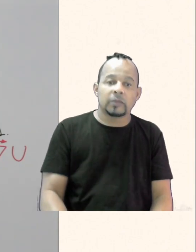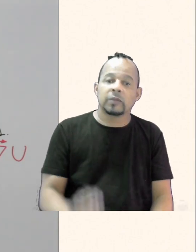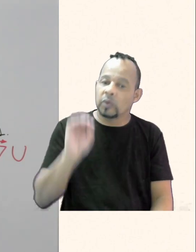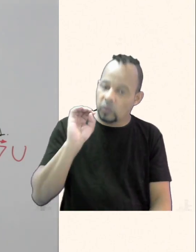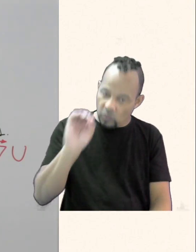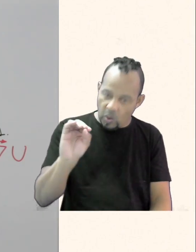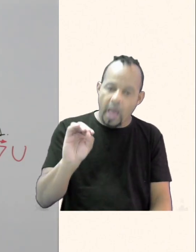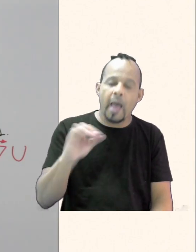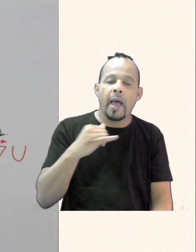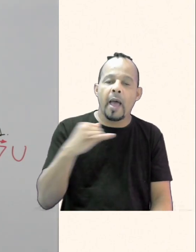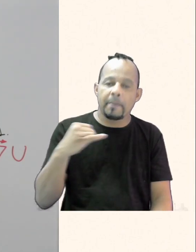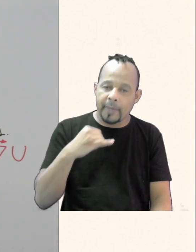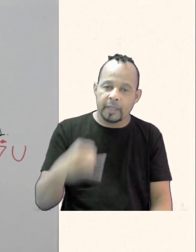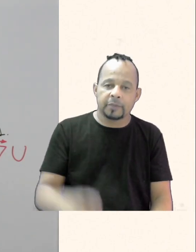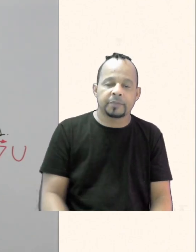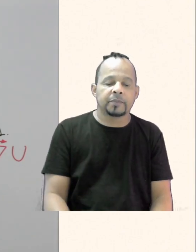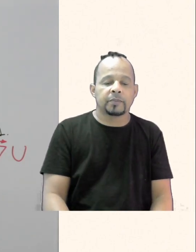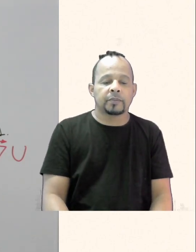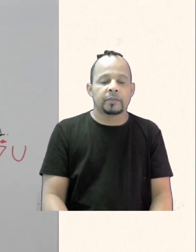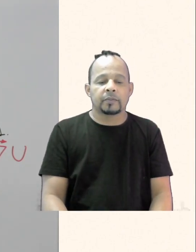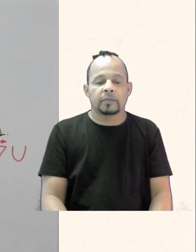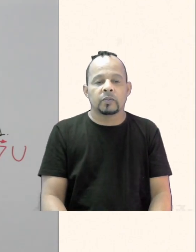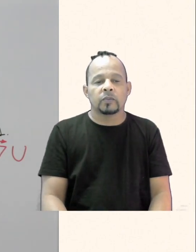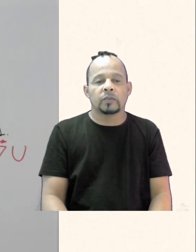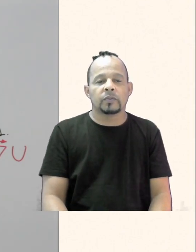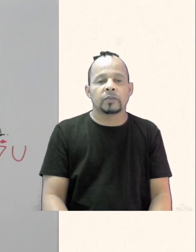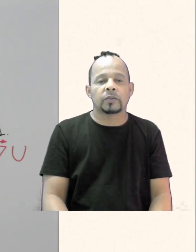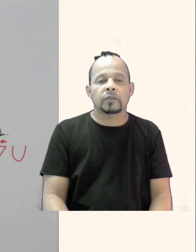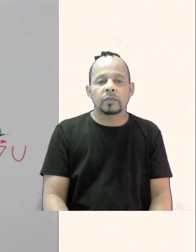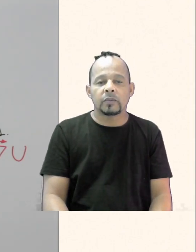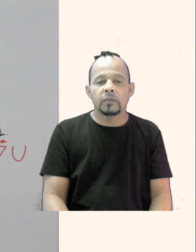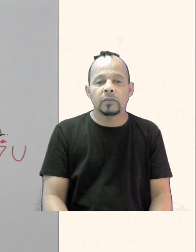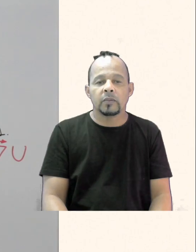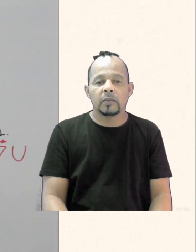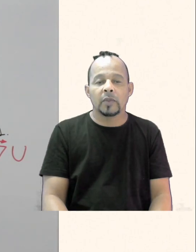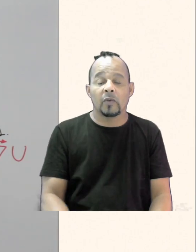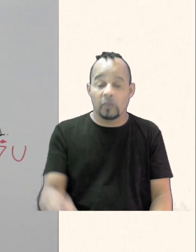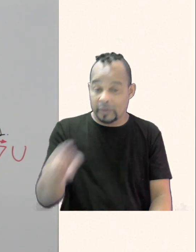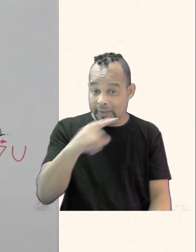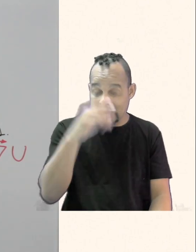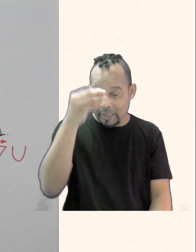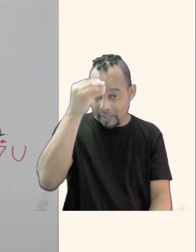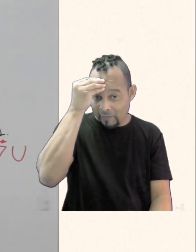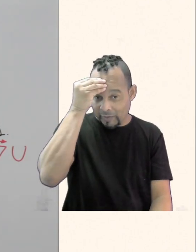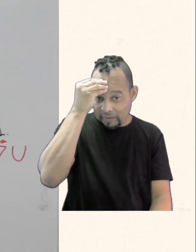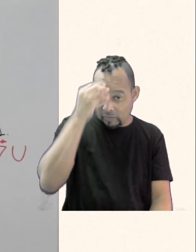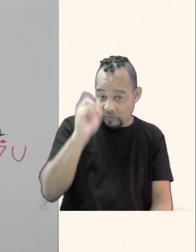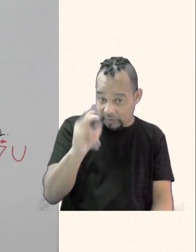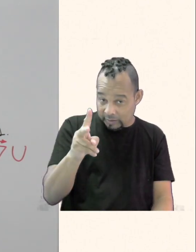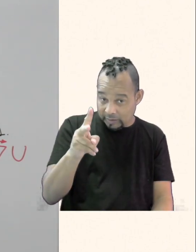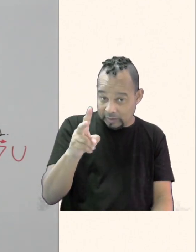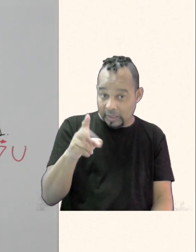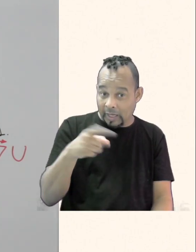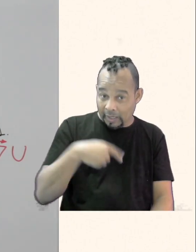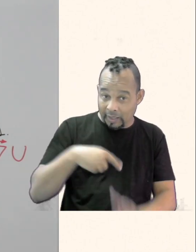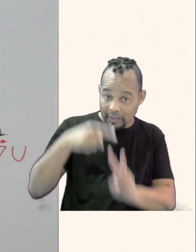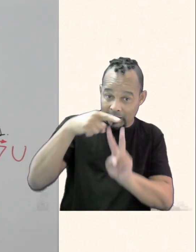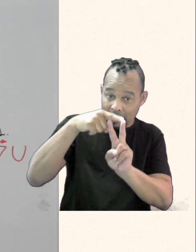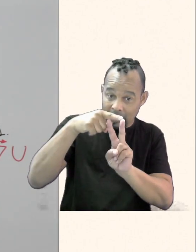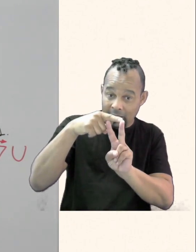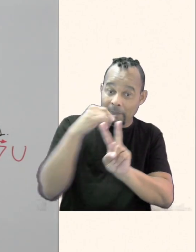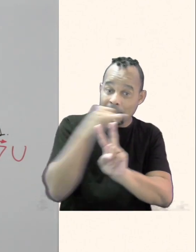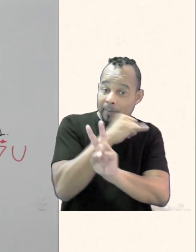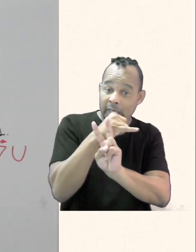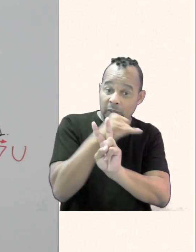de menos, por favor, coloque para mim na sua mente, nas suas anotações. Bacana? Muito